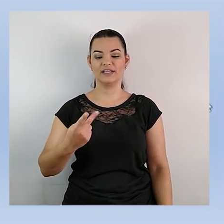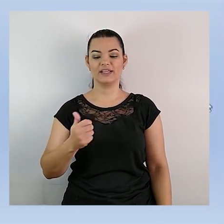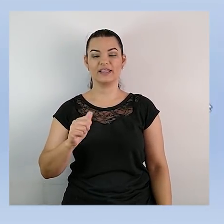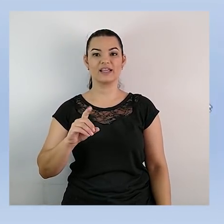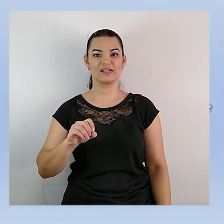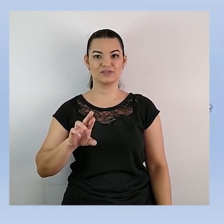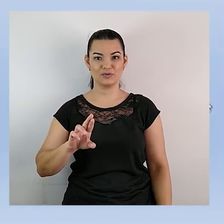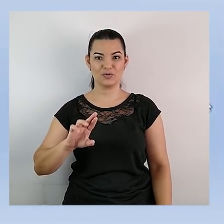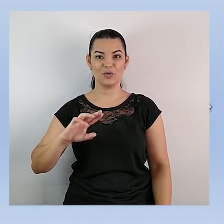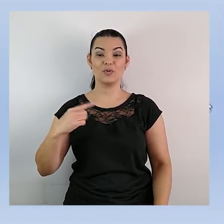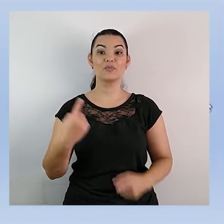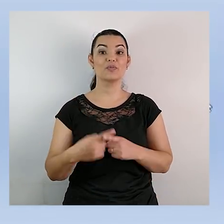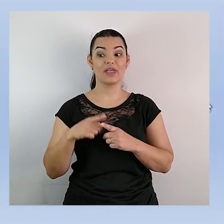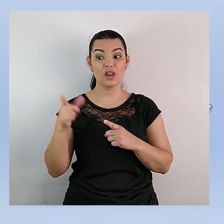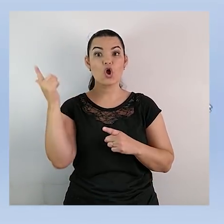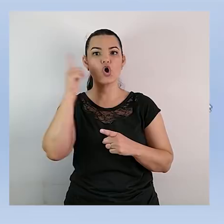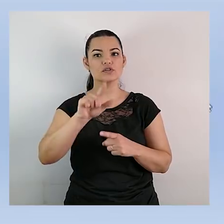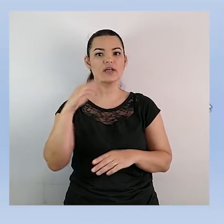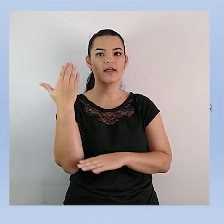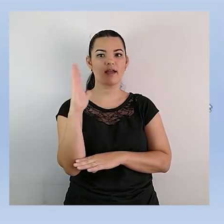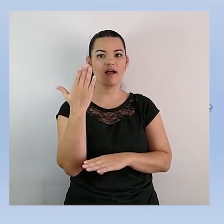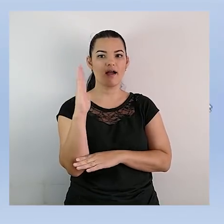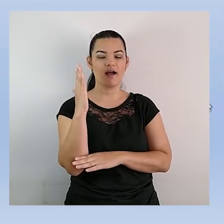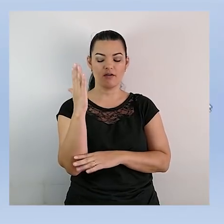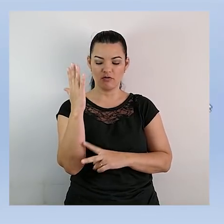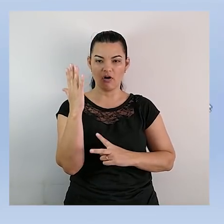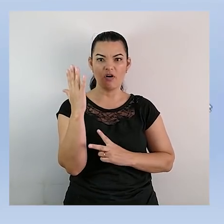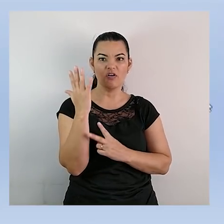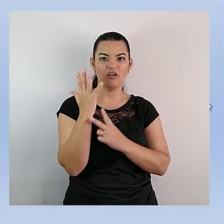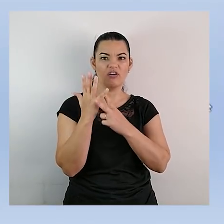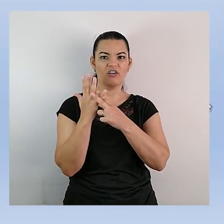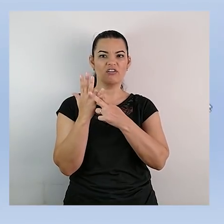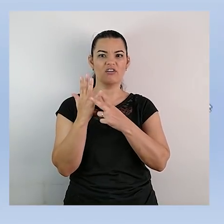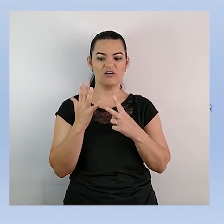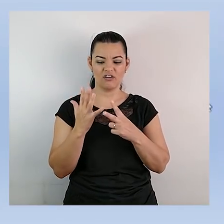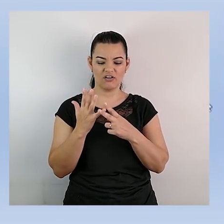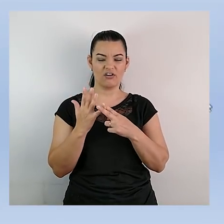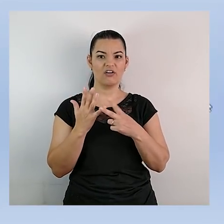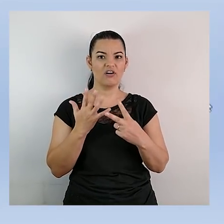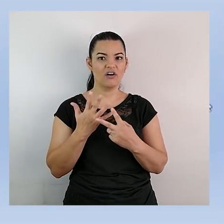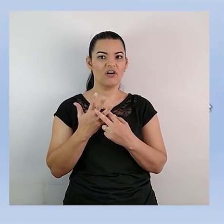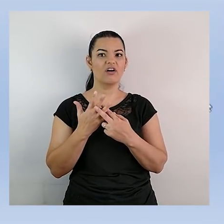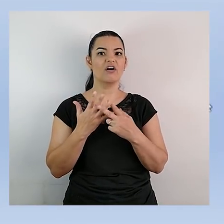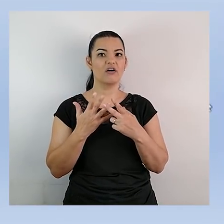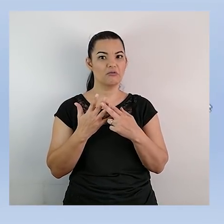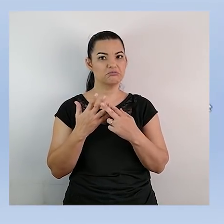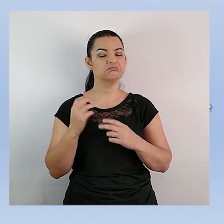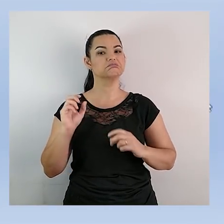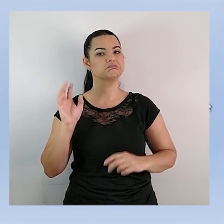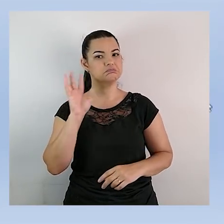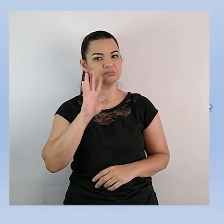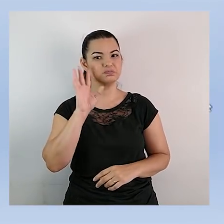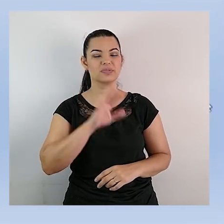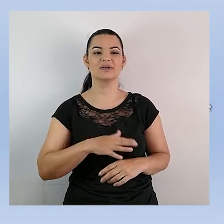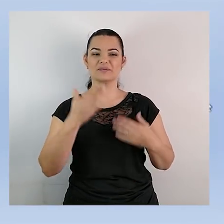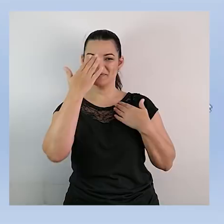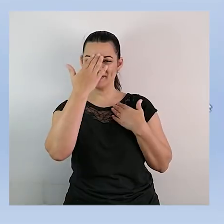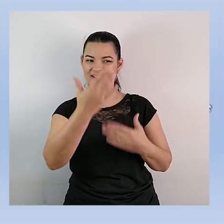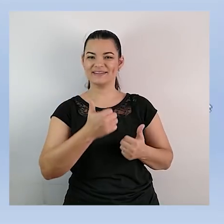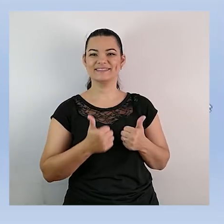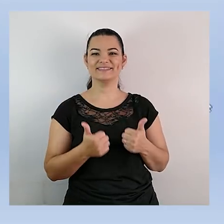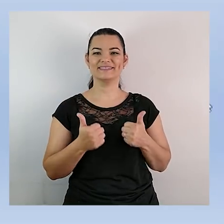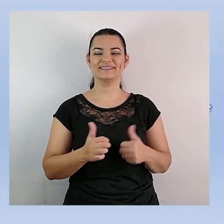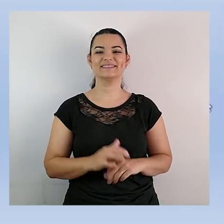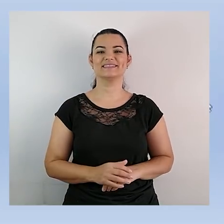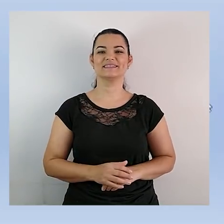tem esse nome popular, porque ele consegue cortar galhos bem grossos de árvores. Certo, Marcos? Adorei